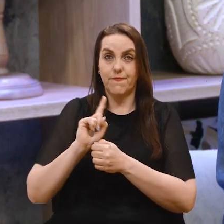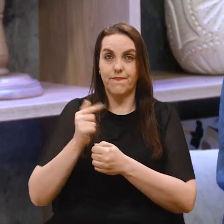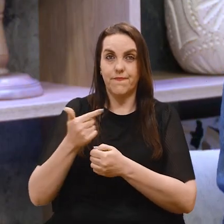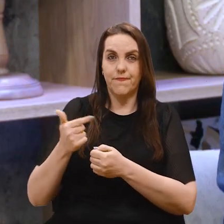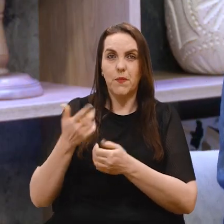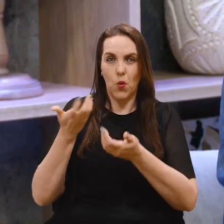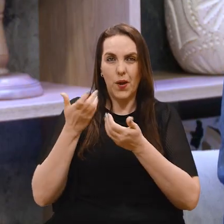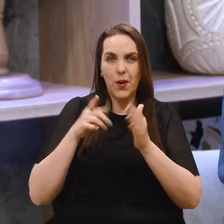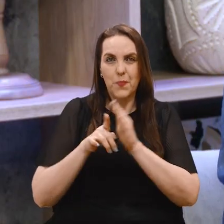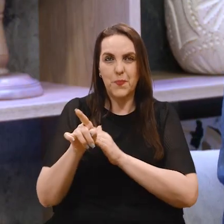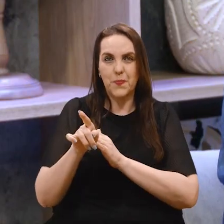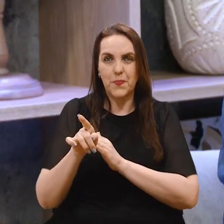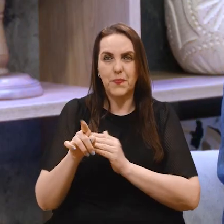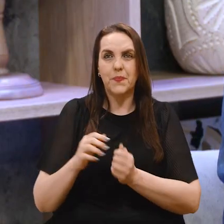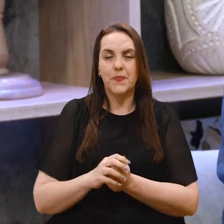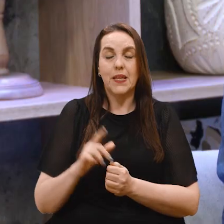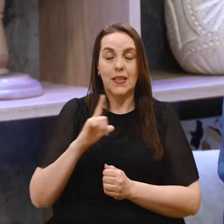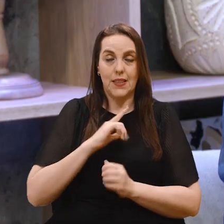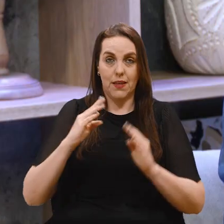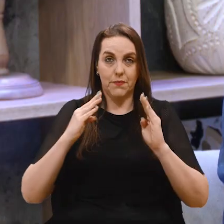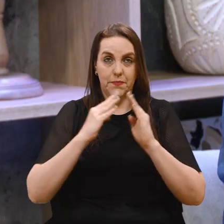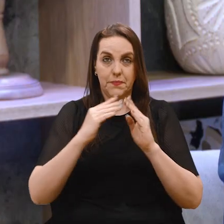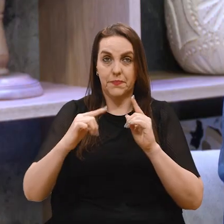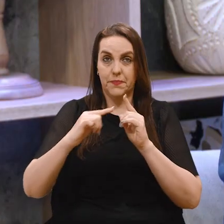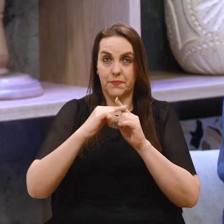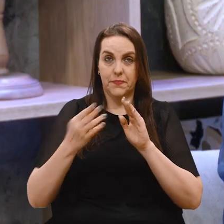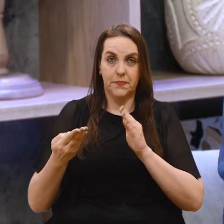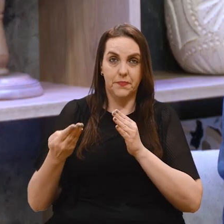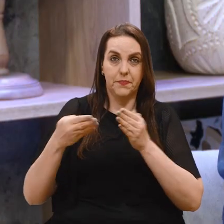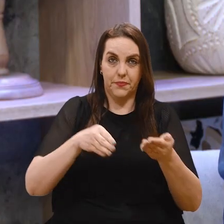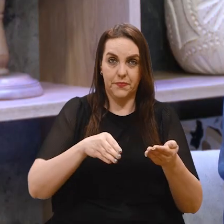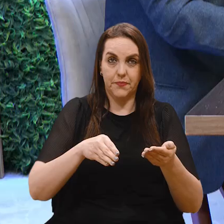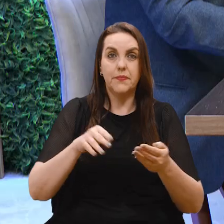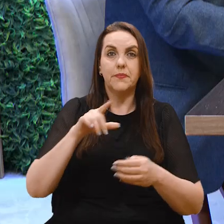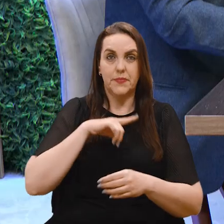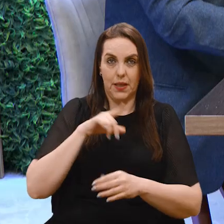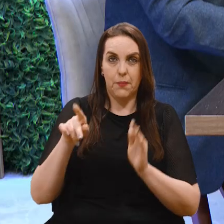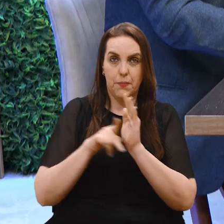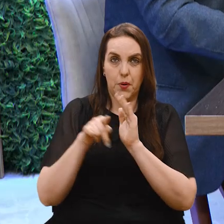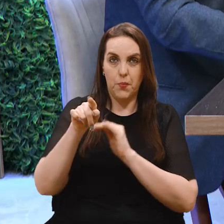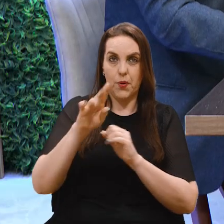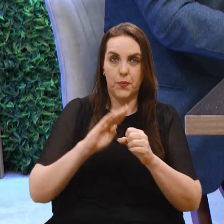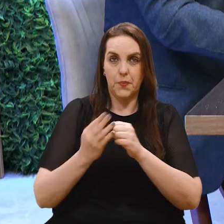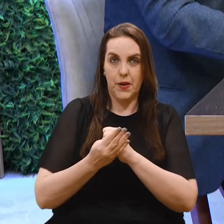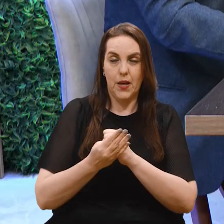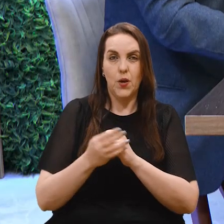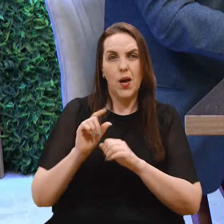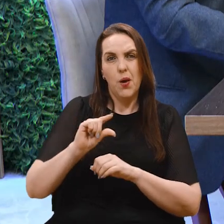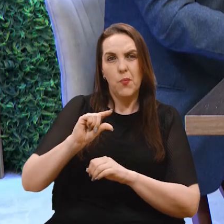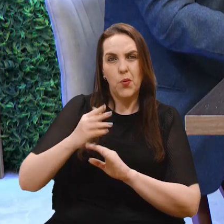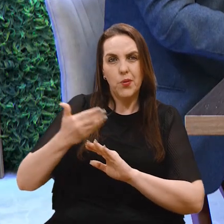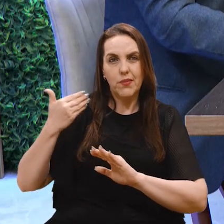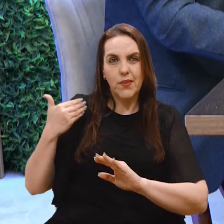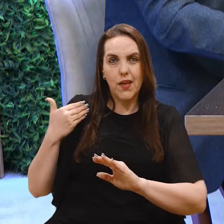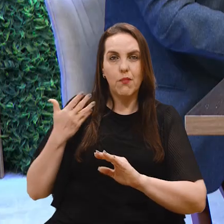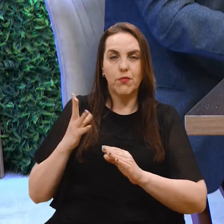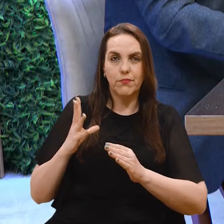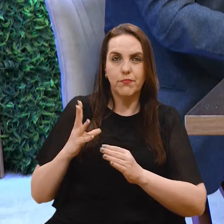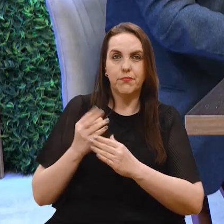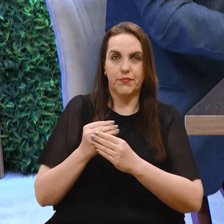perguntar. Tem uma capela mortuária ali no bairro? Tem. Que foi recentemente implantada, né?